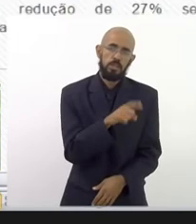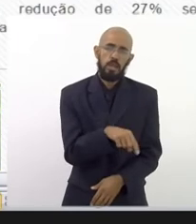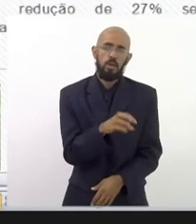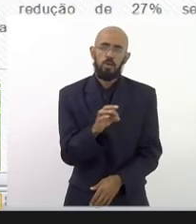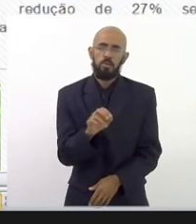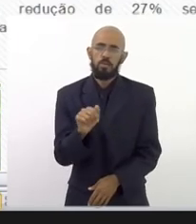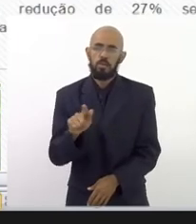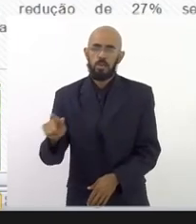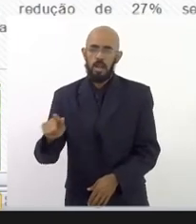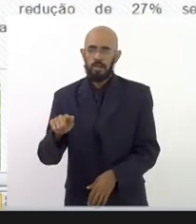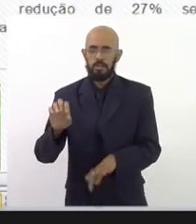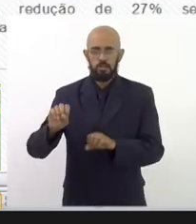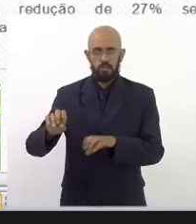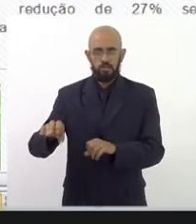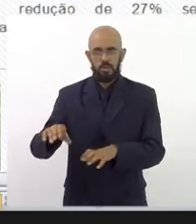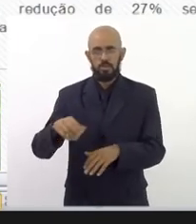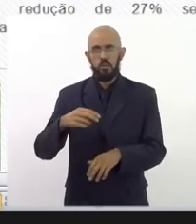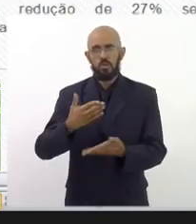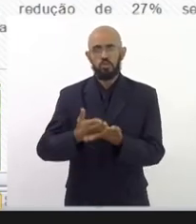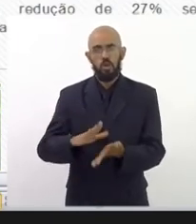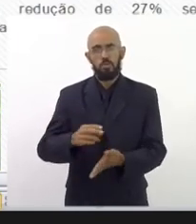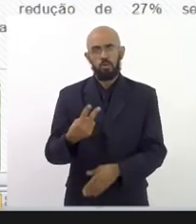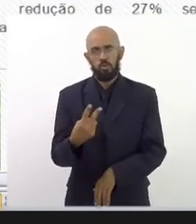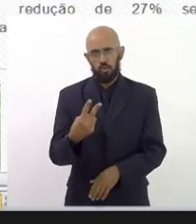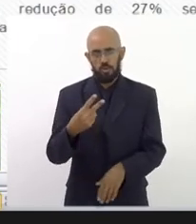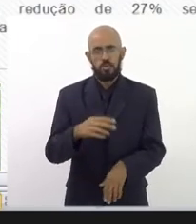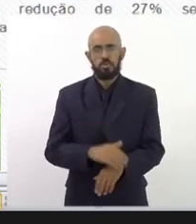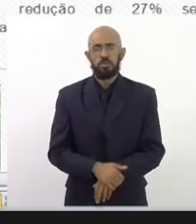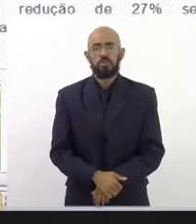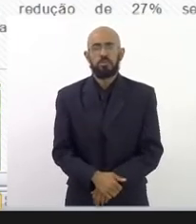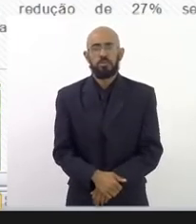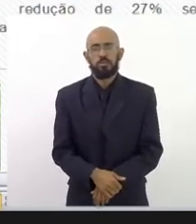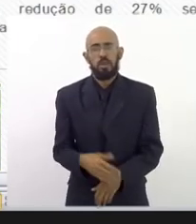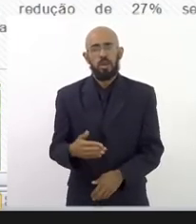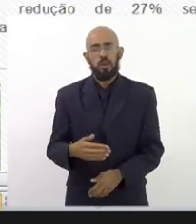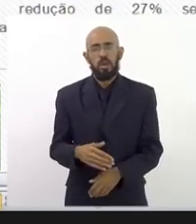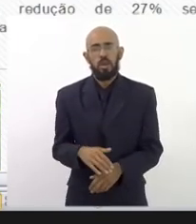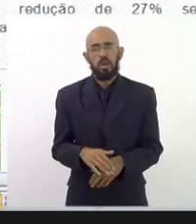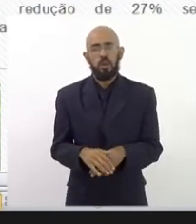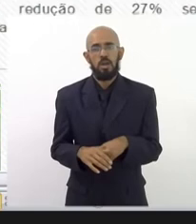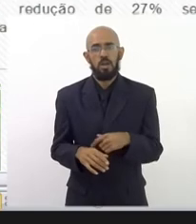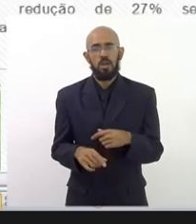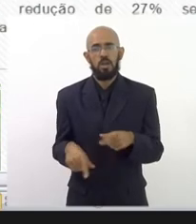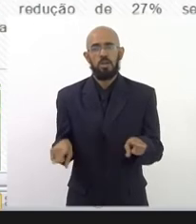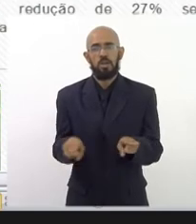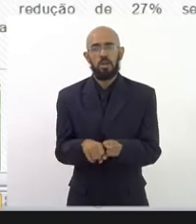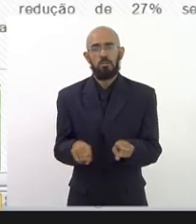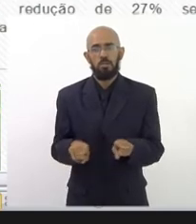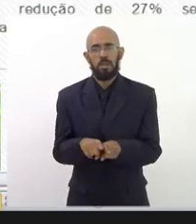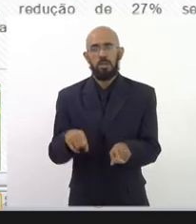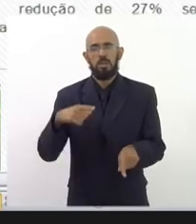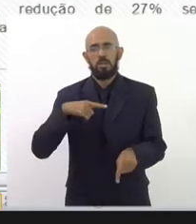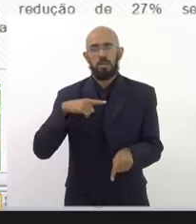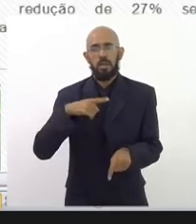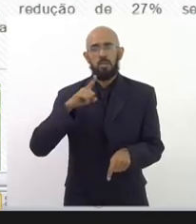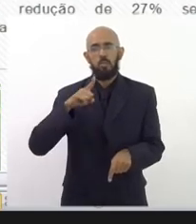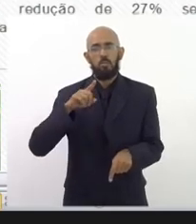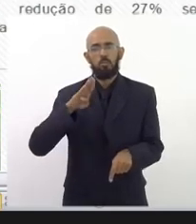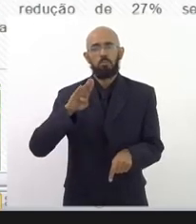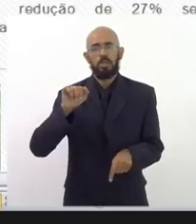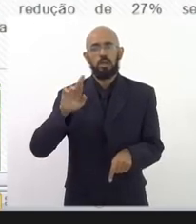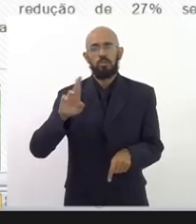de educação, sobram 2. De educação e saúde, né? Sobram 2 e tem parte deles, 1 bi, que é